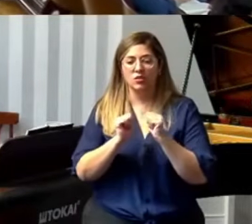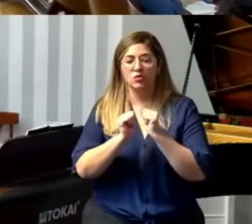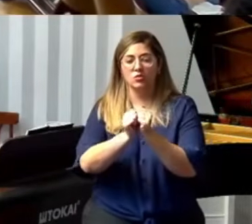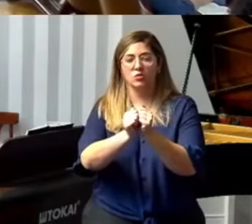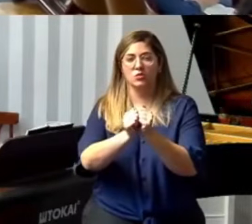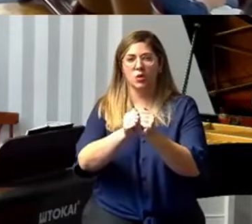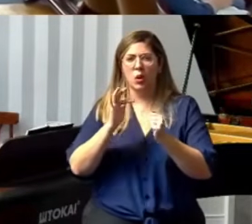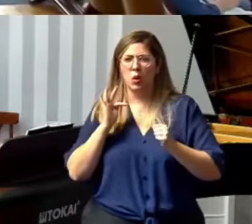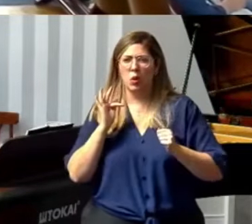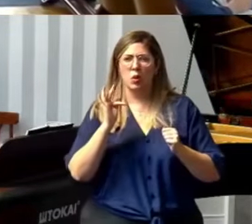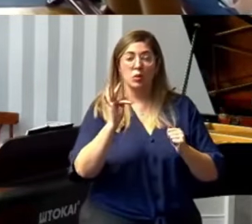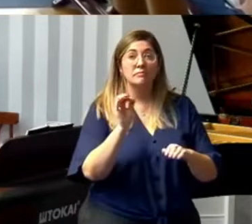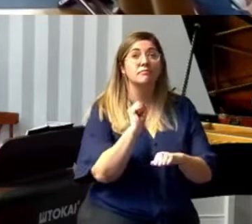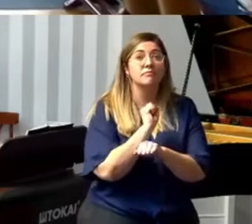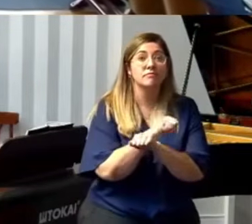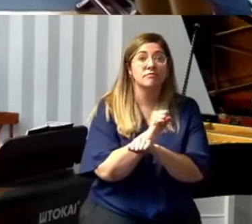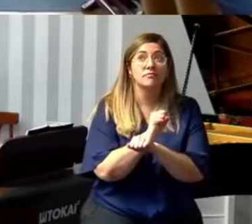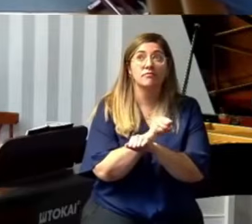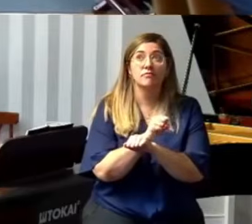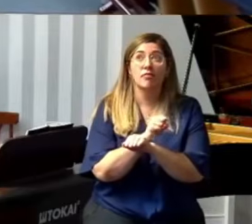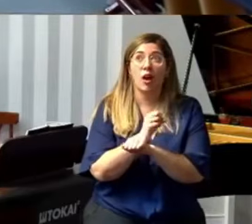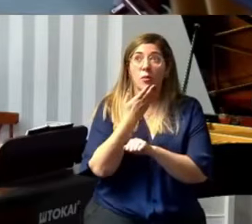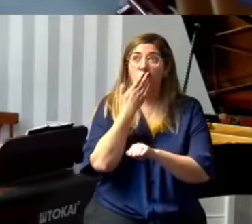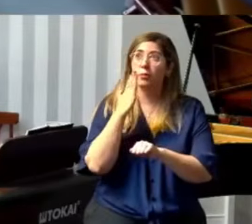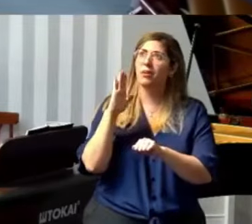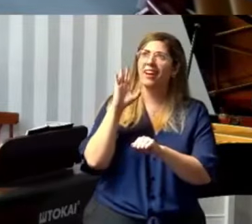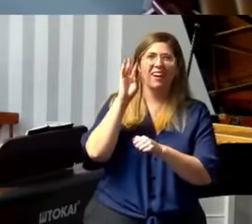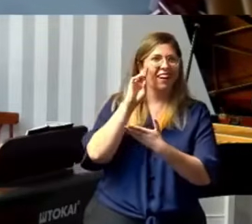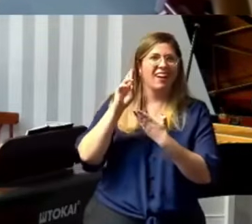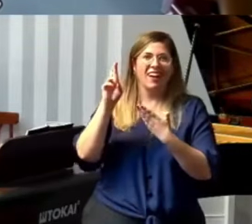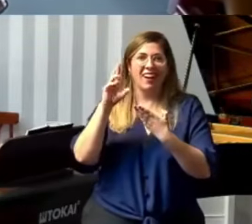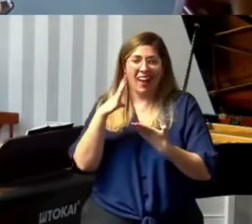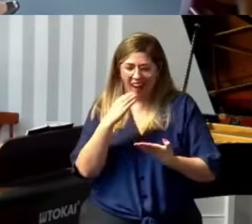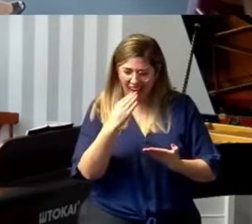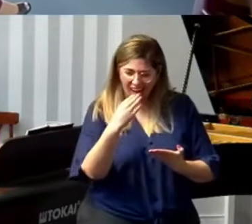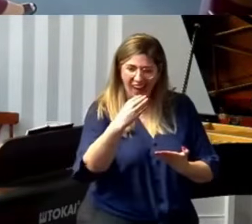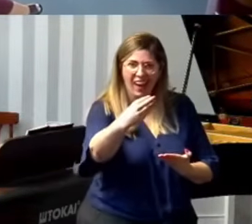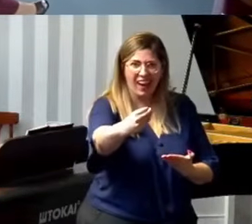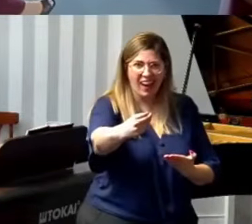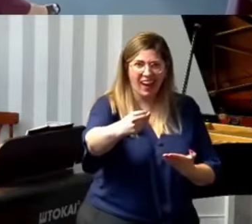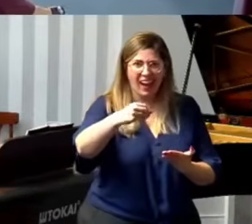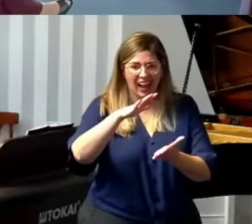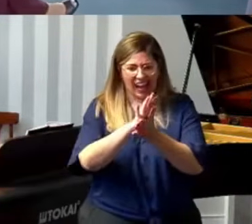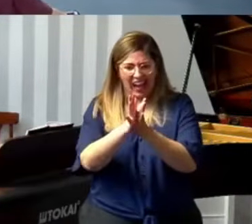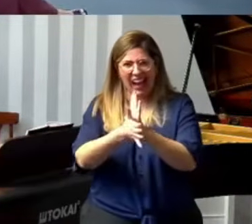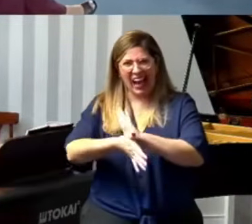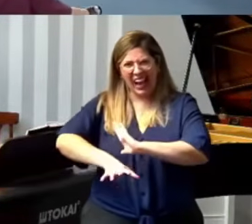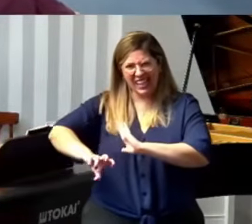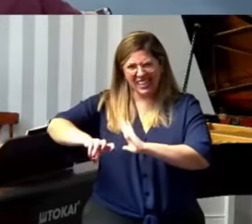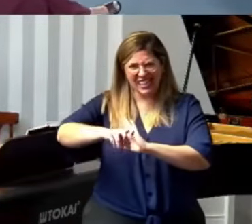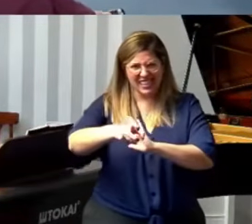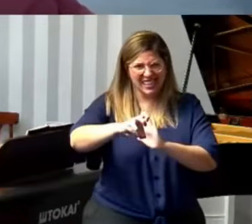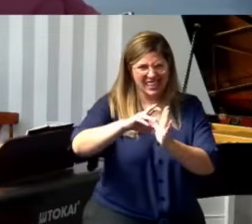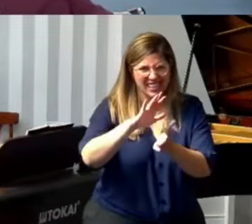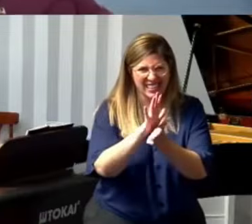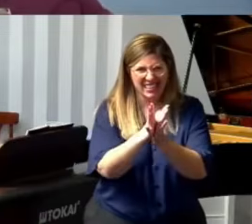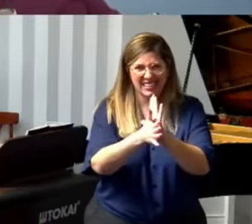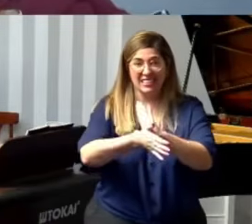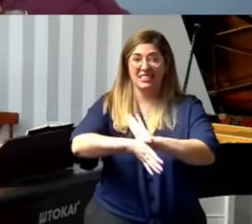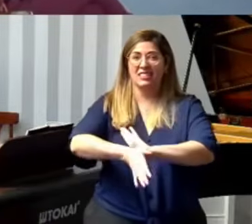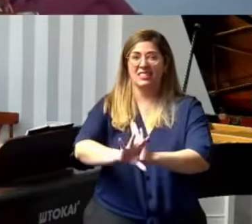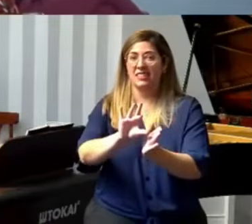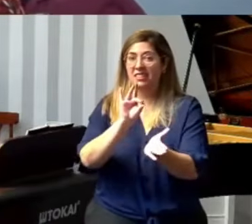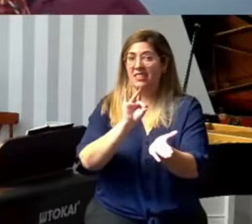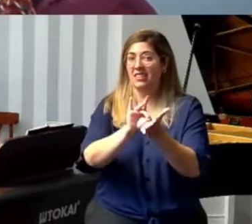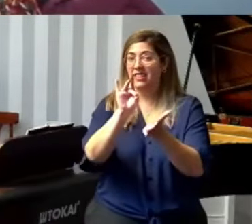a expectativa de um dia um descendente da mulher esmagar a cabeça da serpente por meio de quem